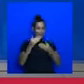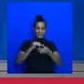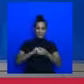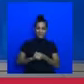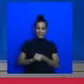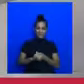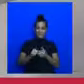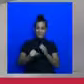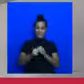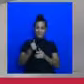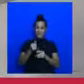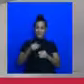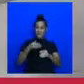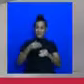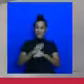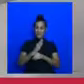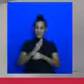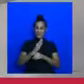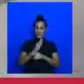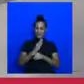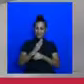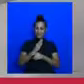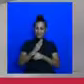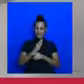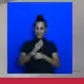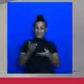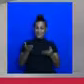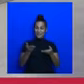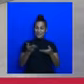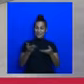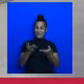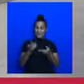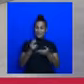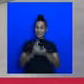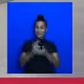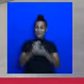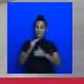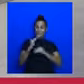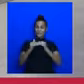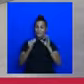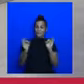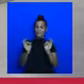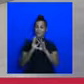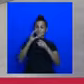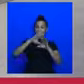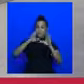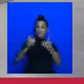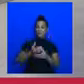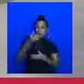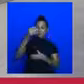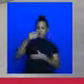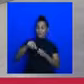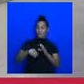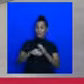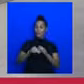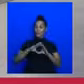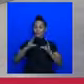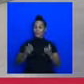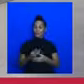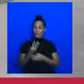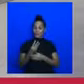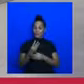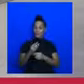Obrigado. Primeiro sorteio realizado, validado. Agora vamos ao procedimento de reabastecimento do Globo número